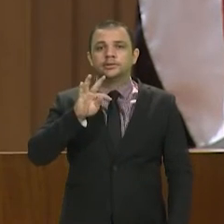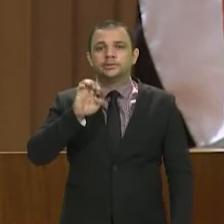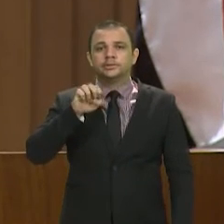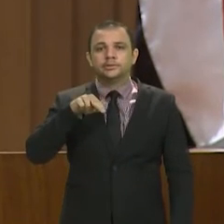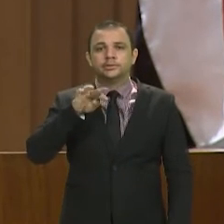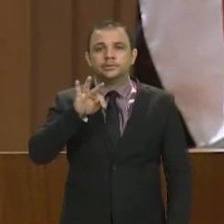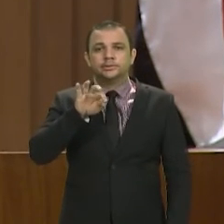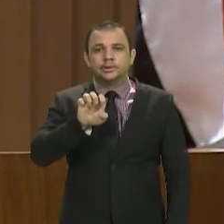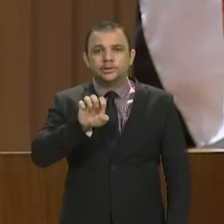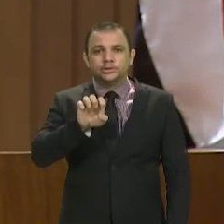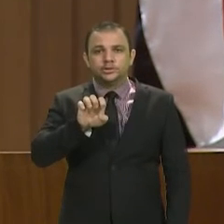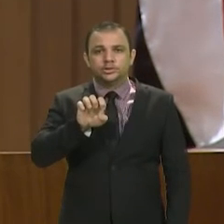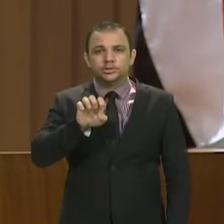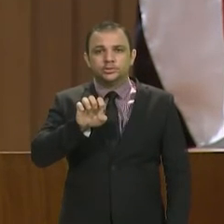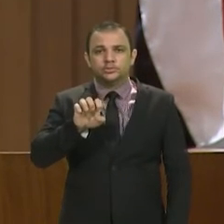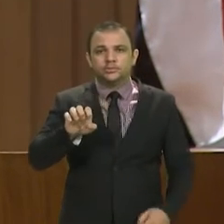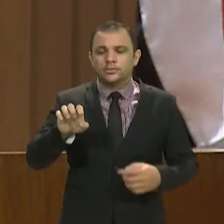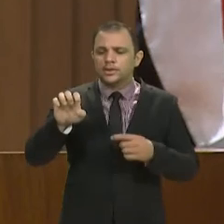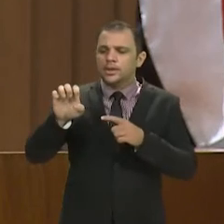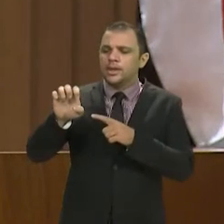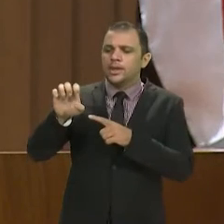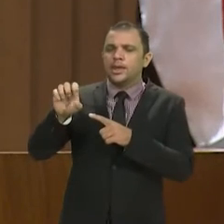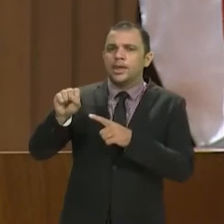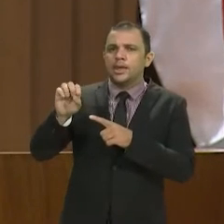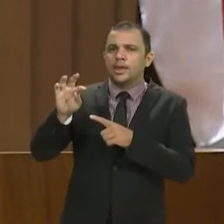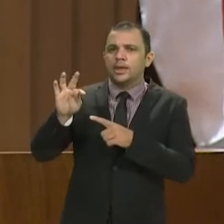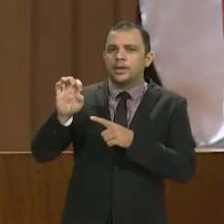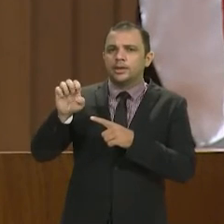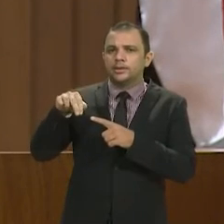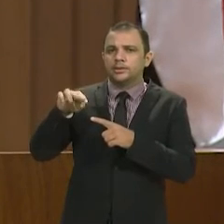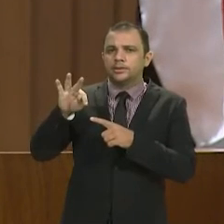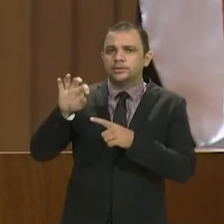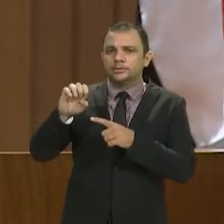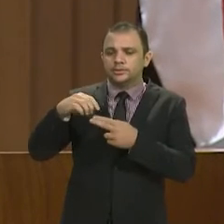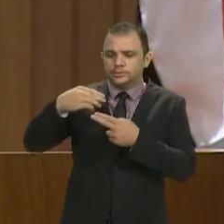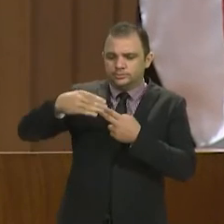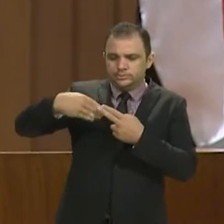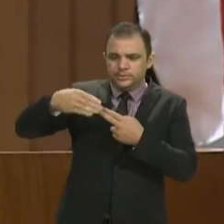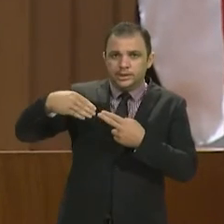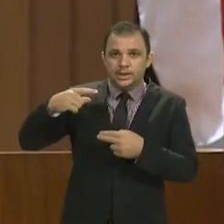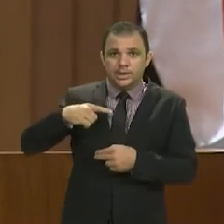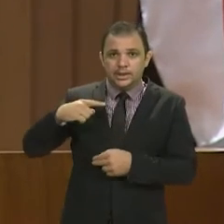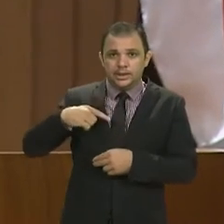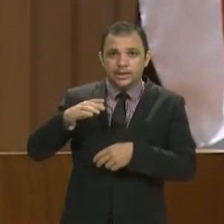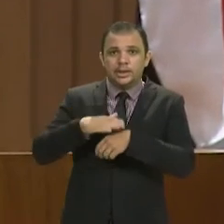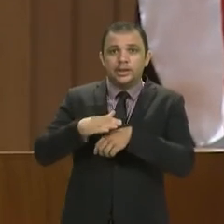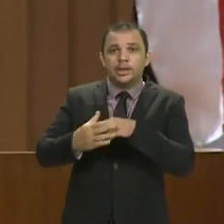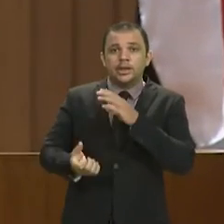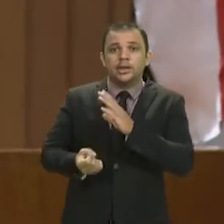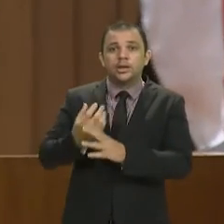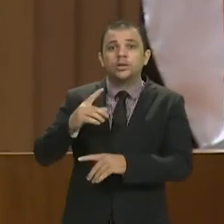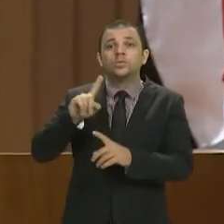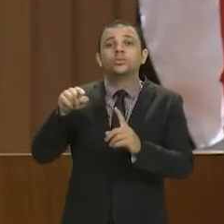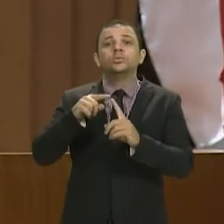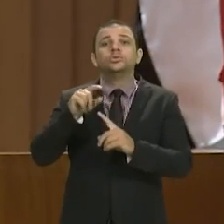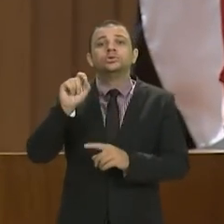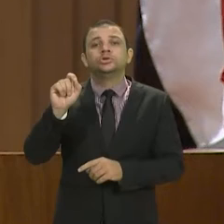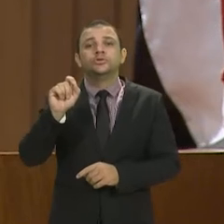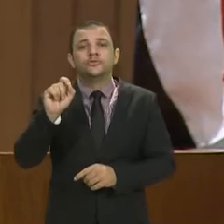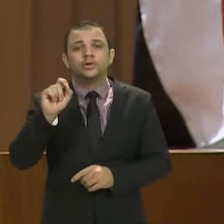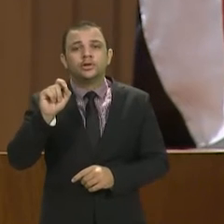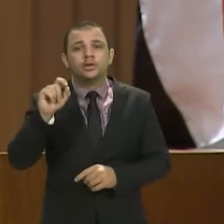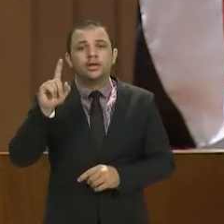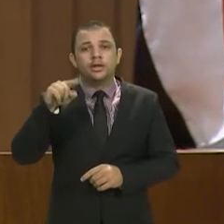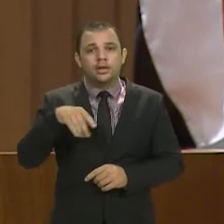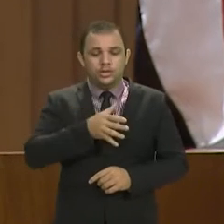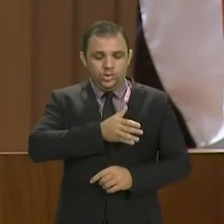criador do estente revestido, que tem o intuito de impedir a obstrução da artéria,